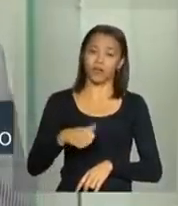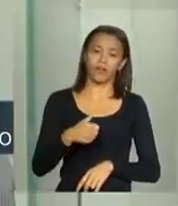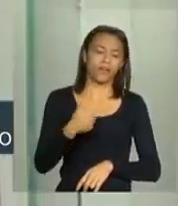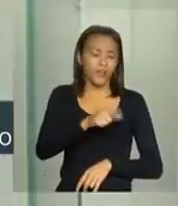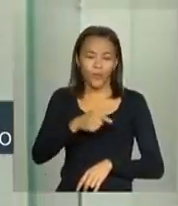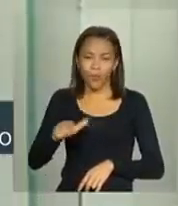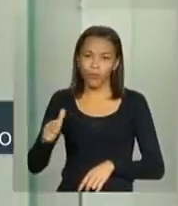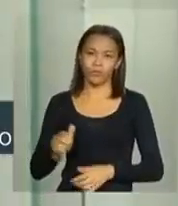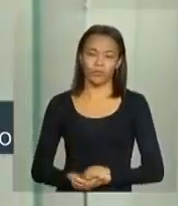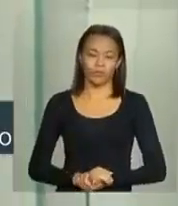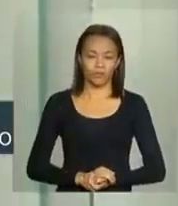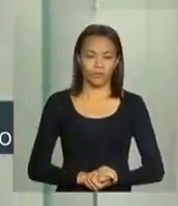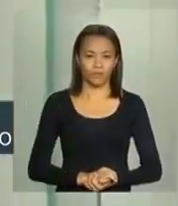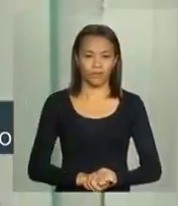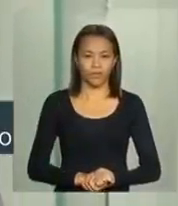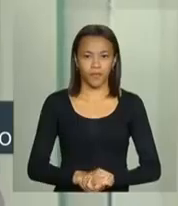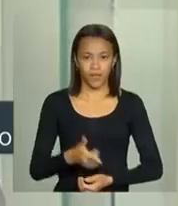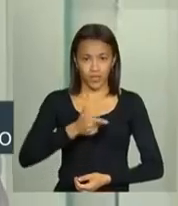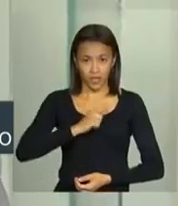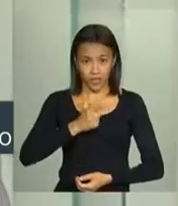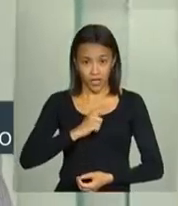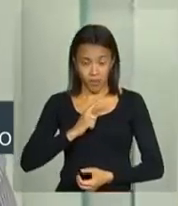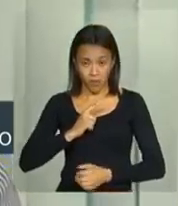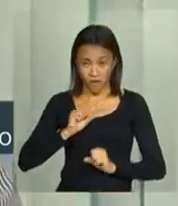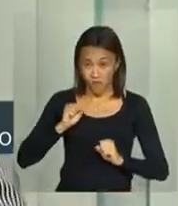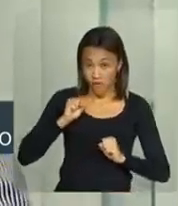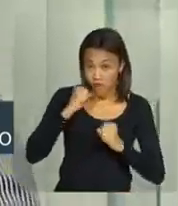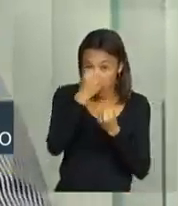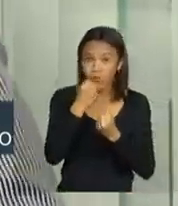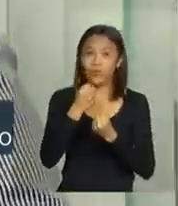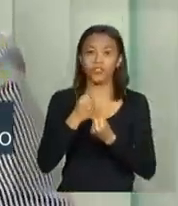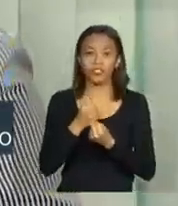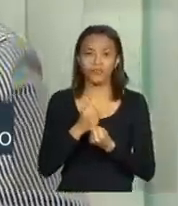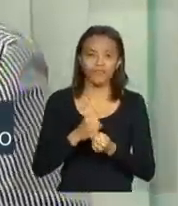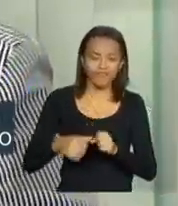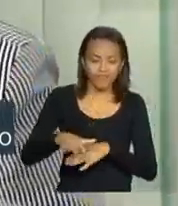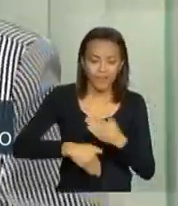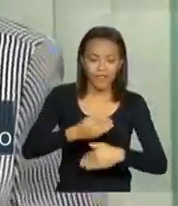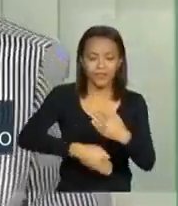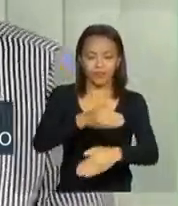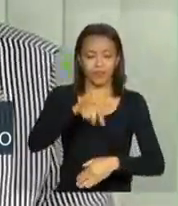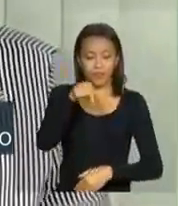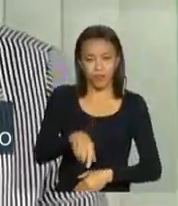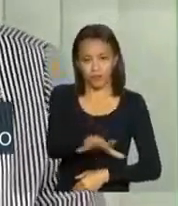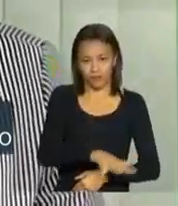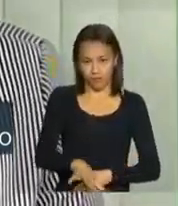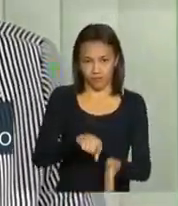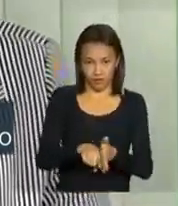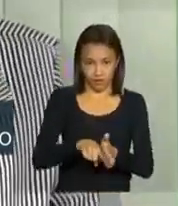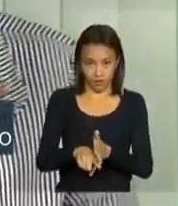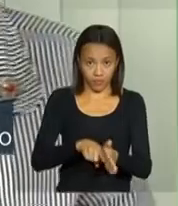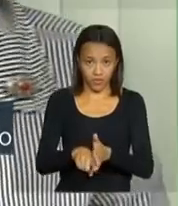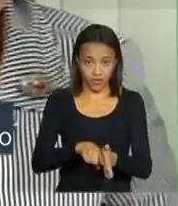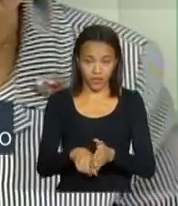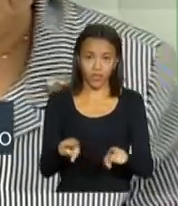outros 11%. Há uma forte articulação entre essa produção científica que eu acabei de dizer e a participação